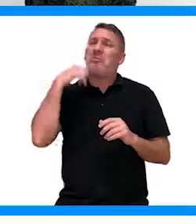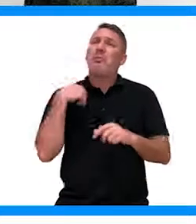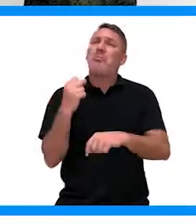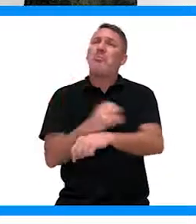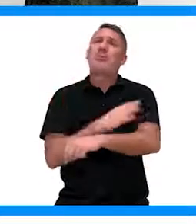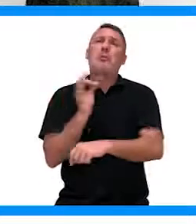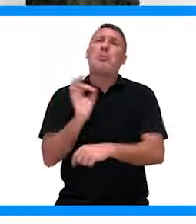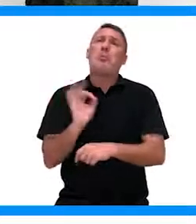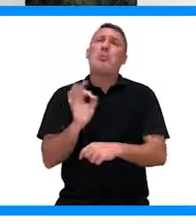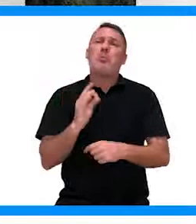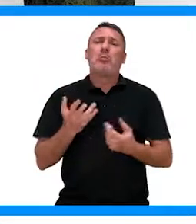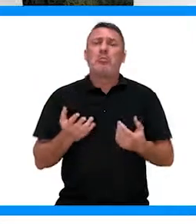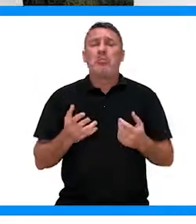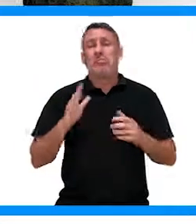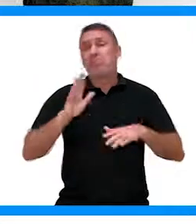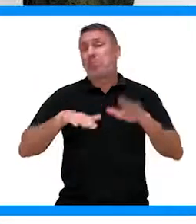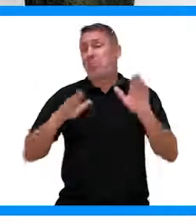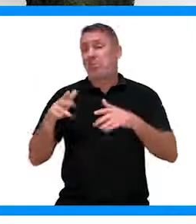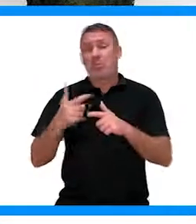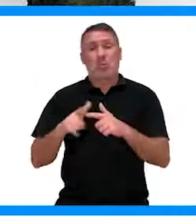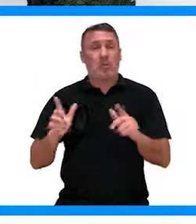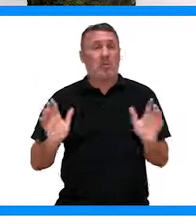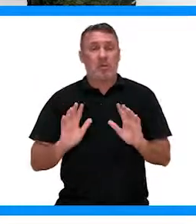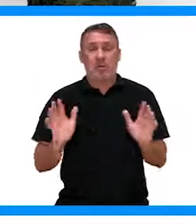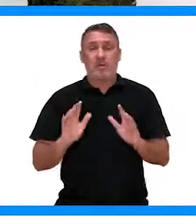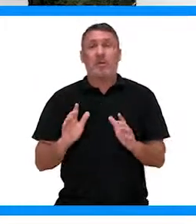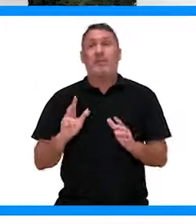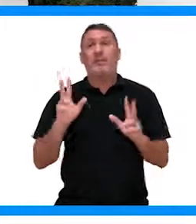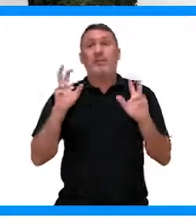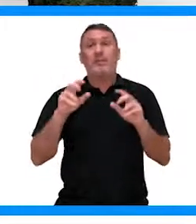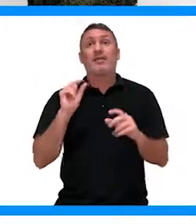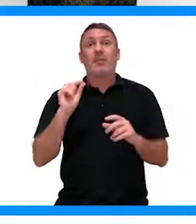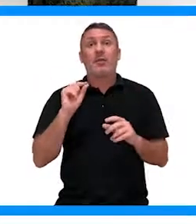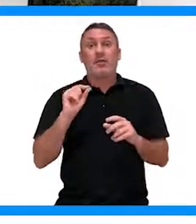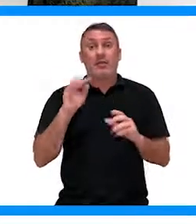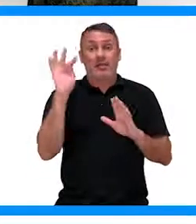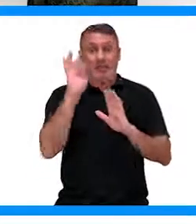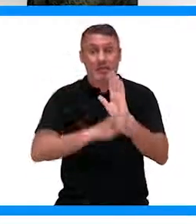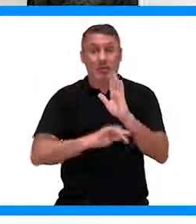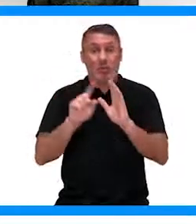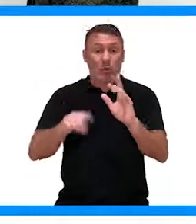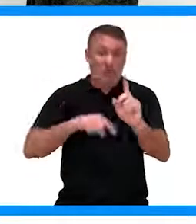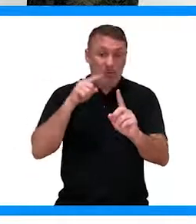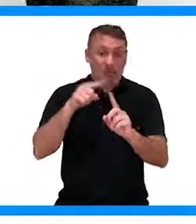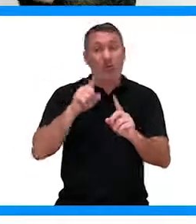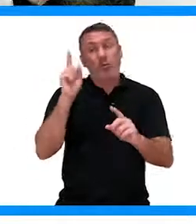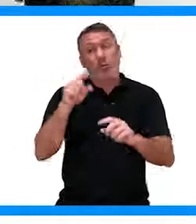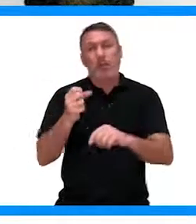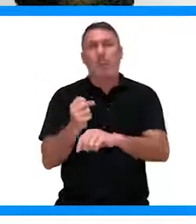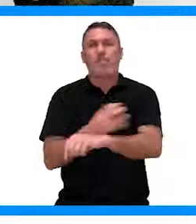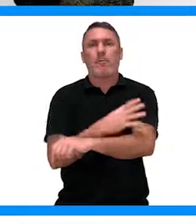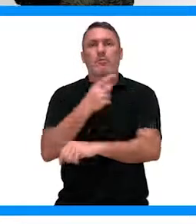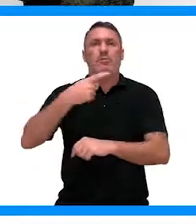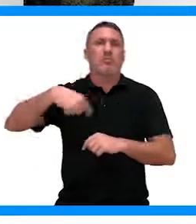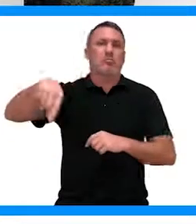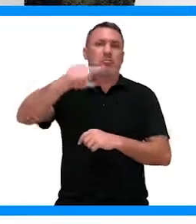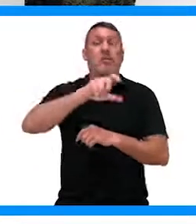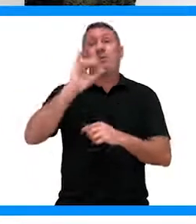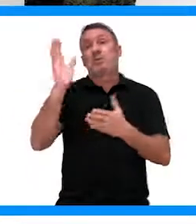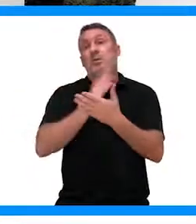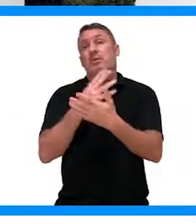eu assisti e não me emocionei. Tudo bem, não tem problema. A questão é que a função do texto é essa,